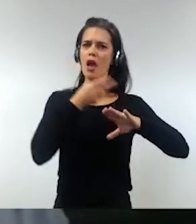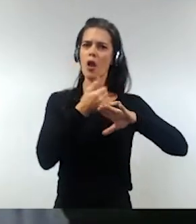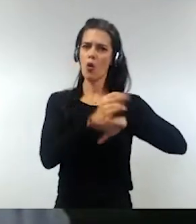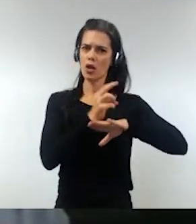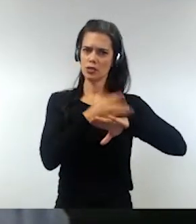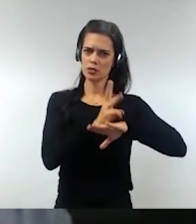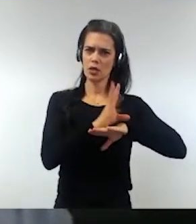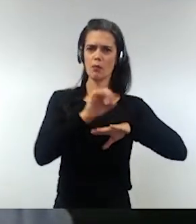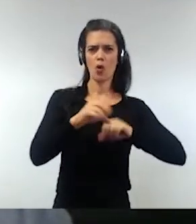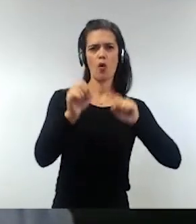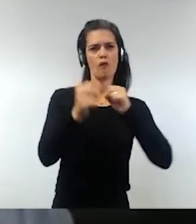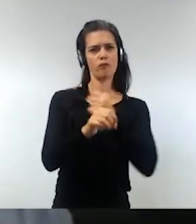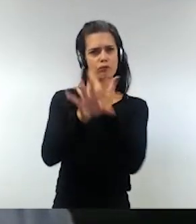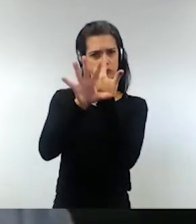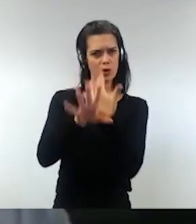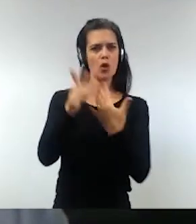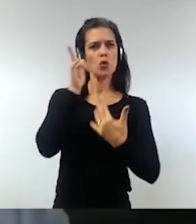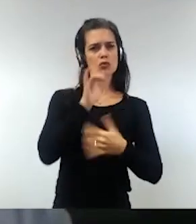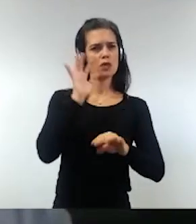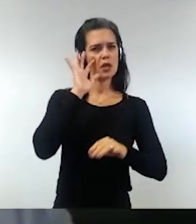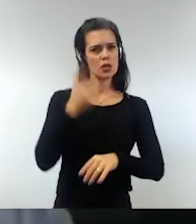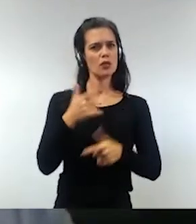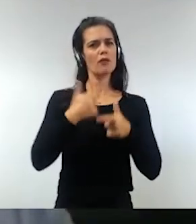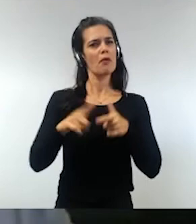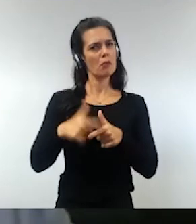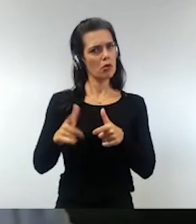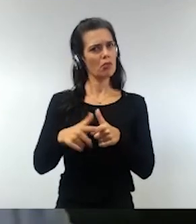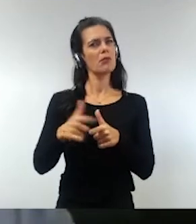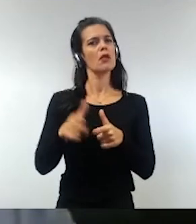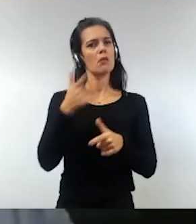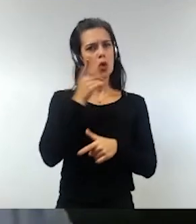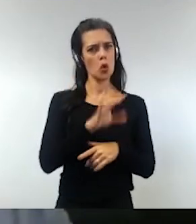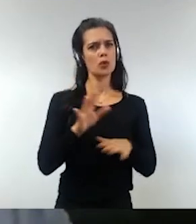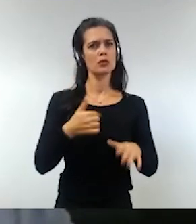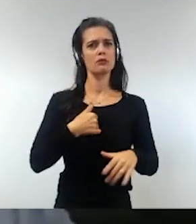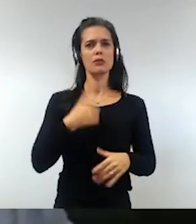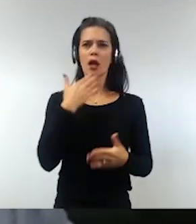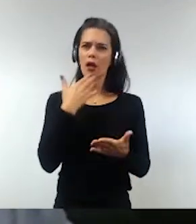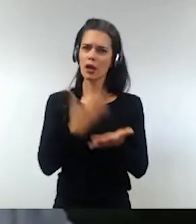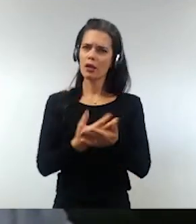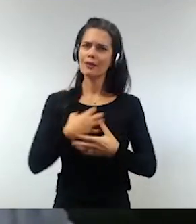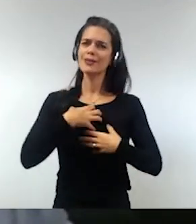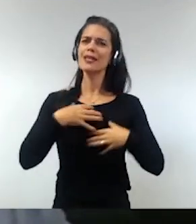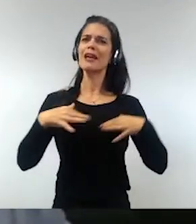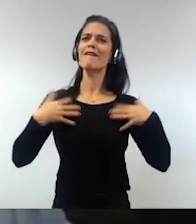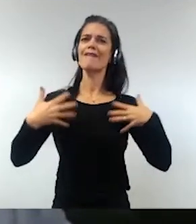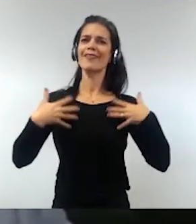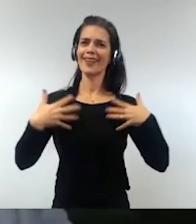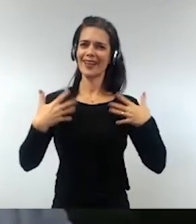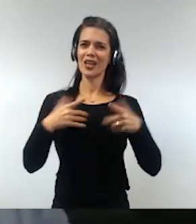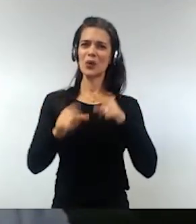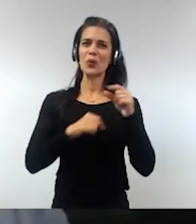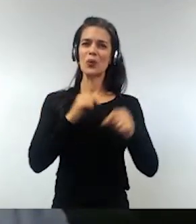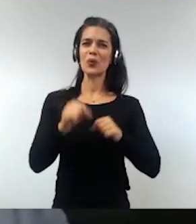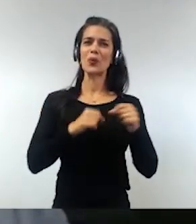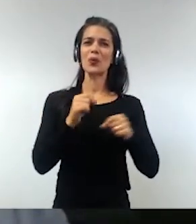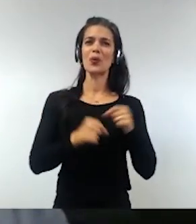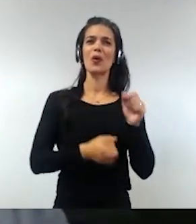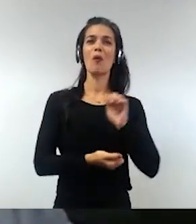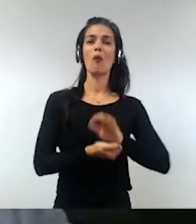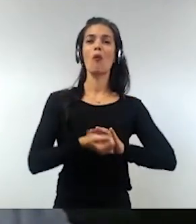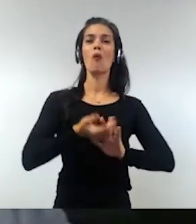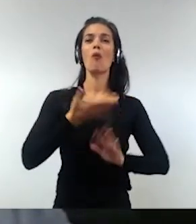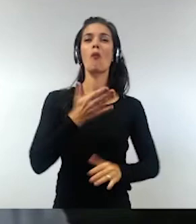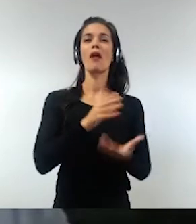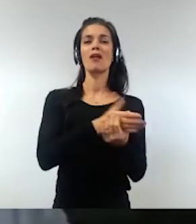ou por videoconferência, está conseguindo resolver seus problemas. E o que me impressiona e que me deixa muito feliz é o índice dos processos que